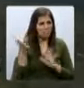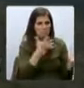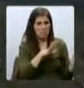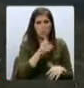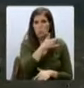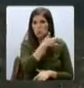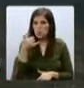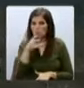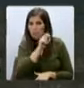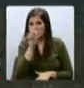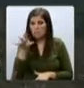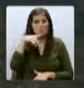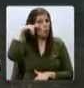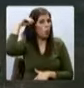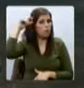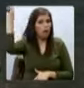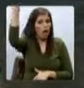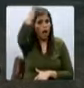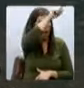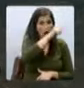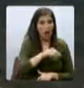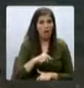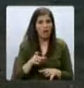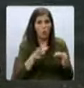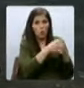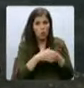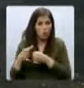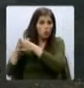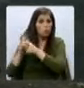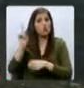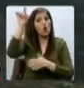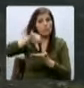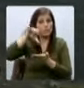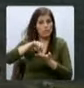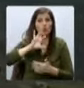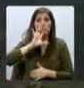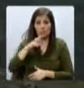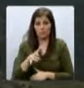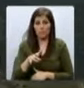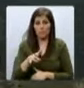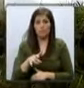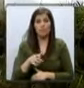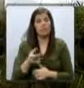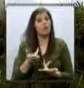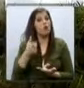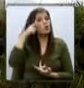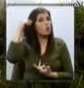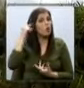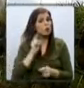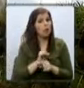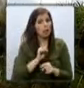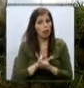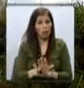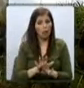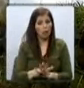dentes Lobos distribuídos por várias alcateias no norte e centro do país a população tem-se mantido estável